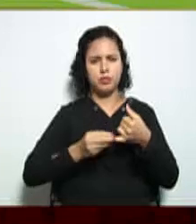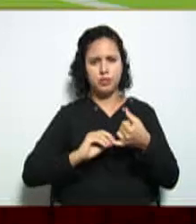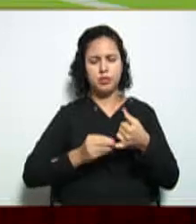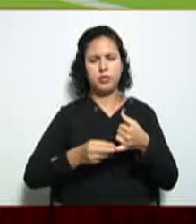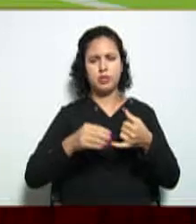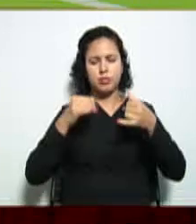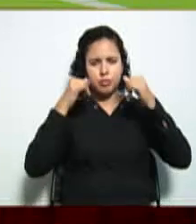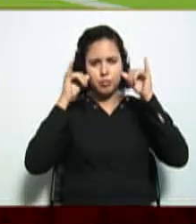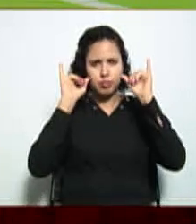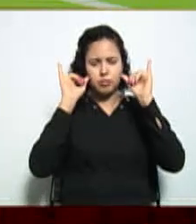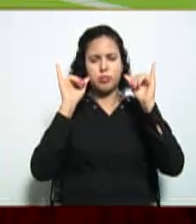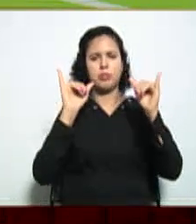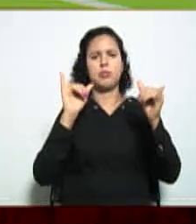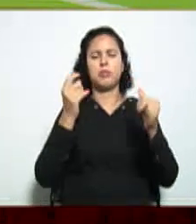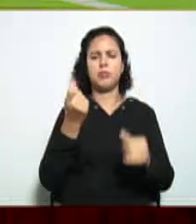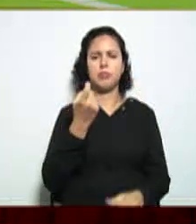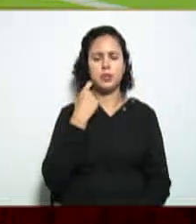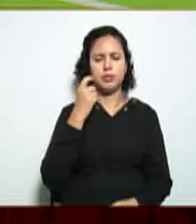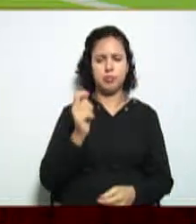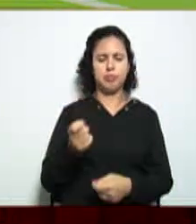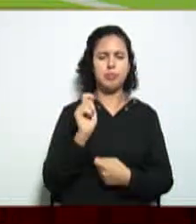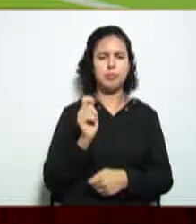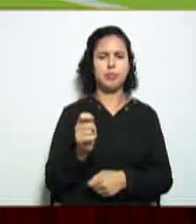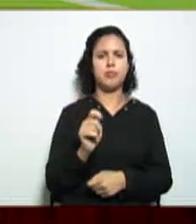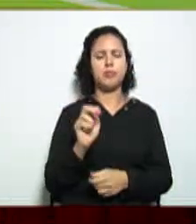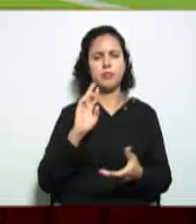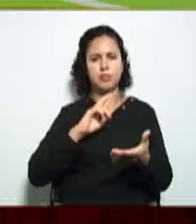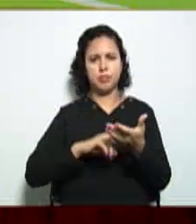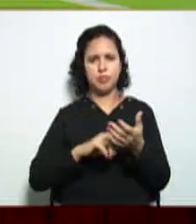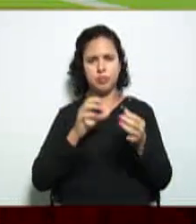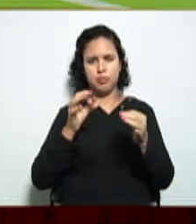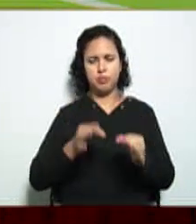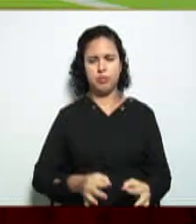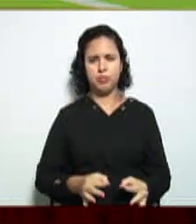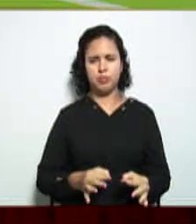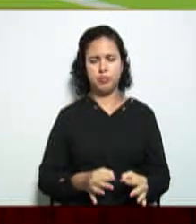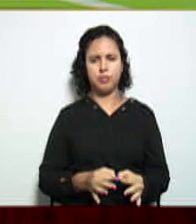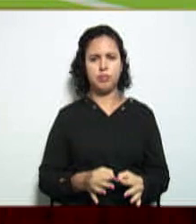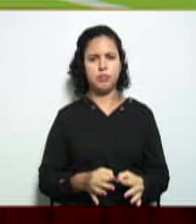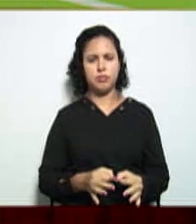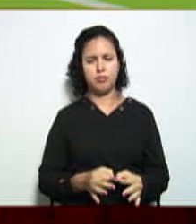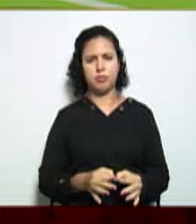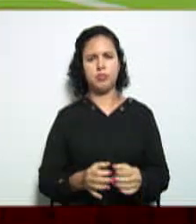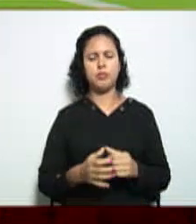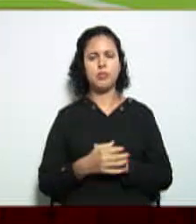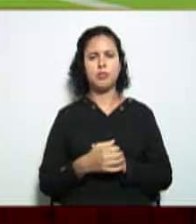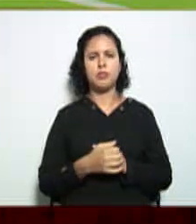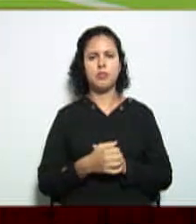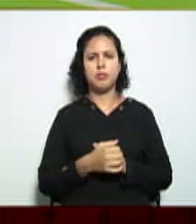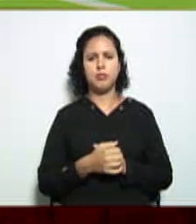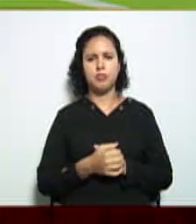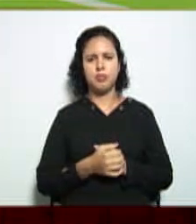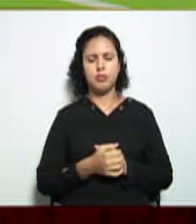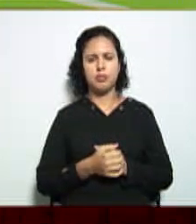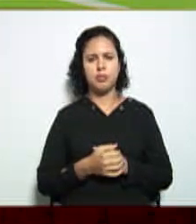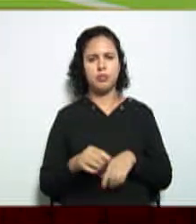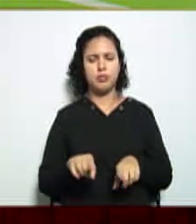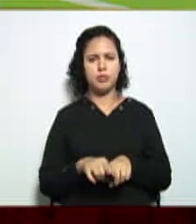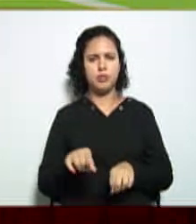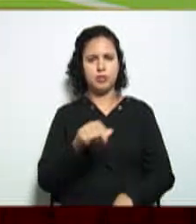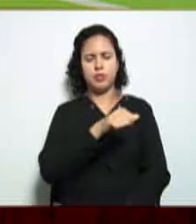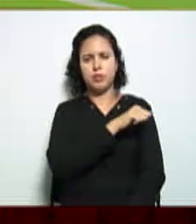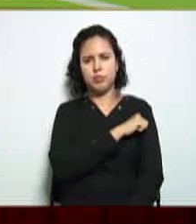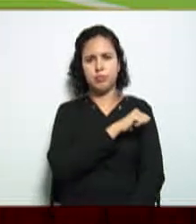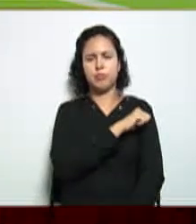gado, piscicultura. Ele respondeu corretamente também o aluno Lucas do Novo Plano. E a aluna